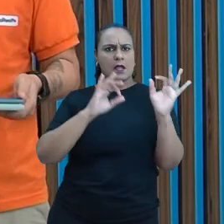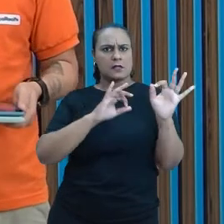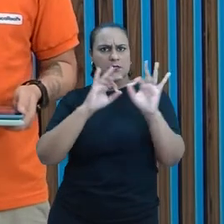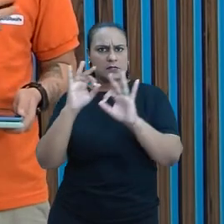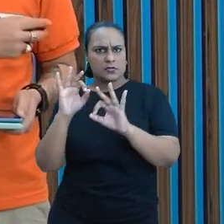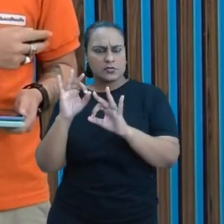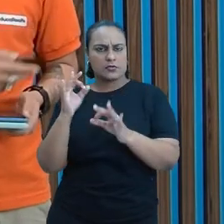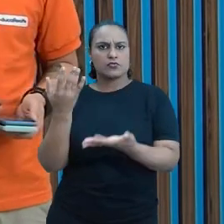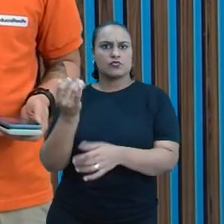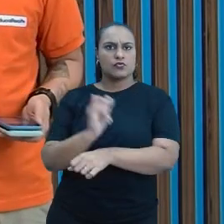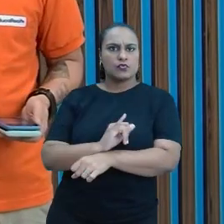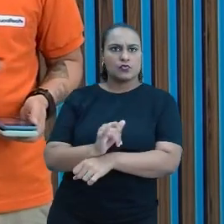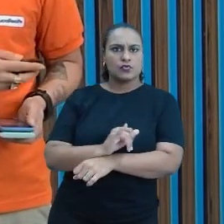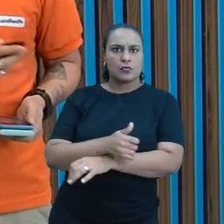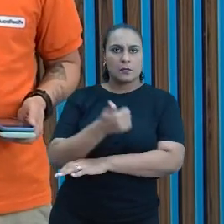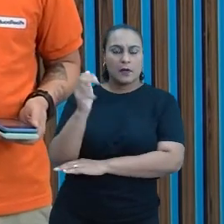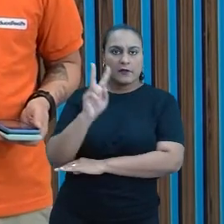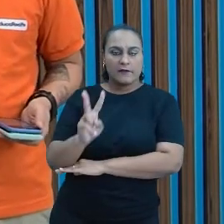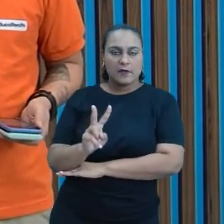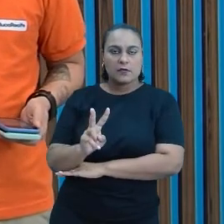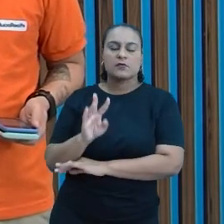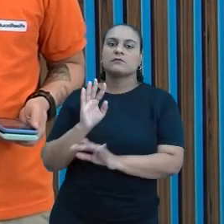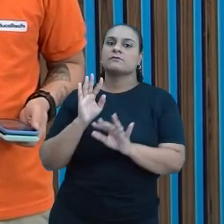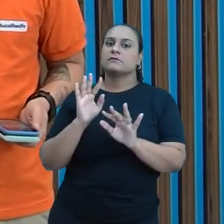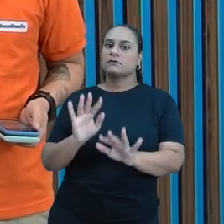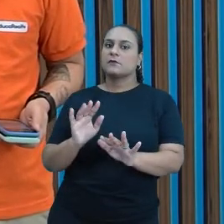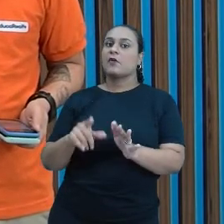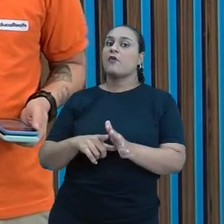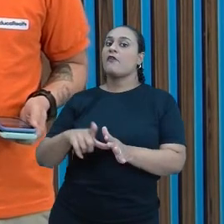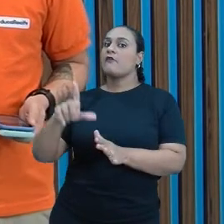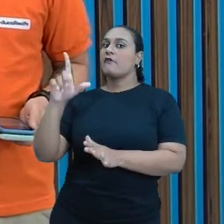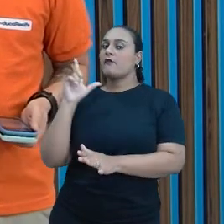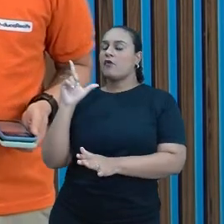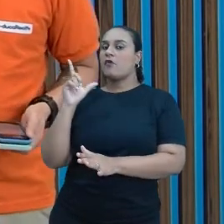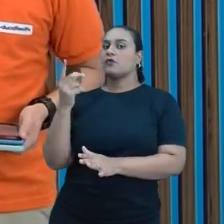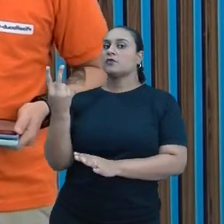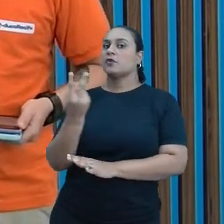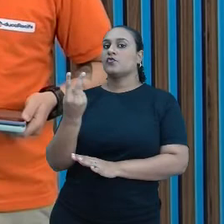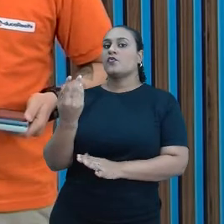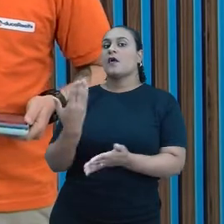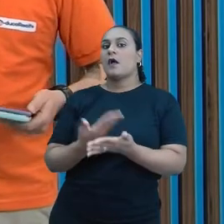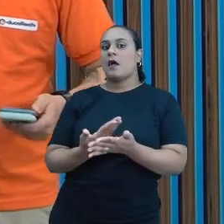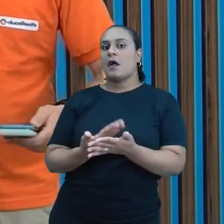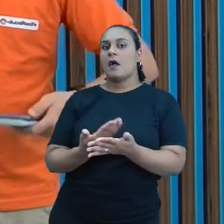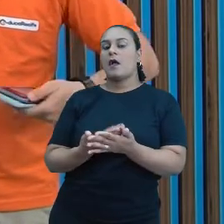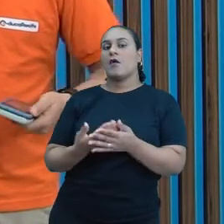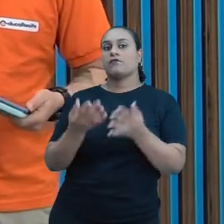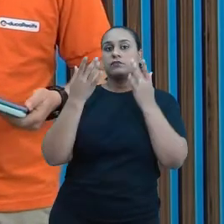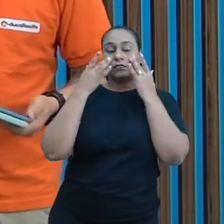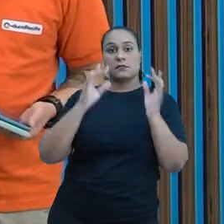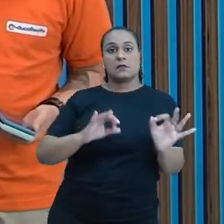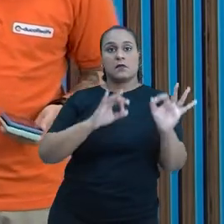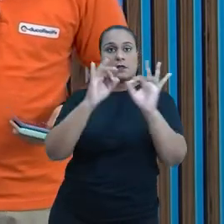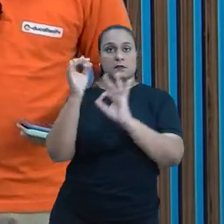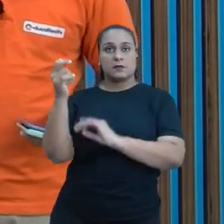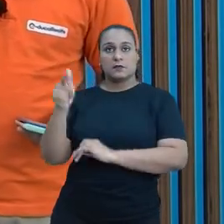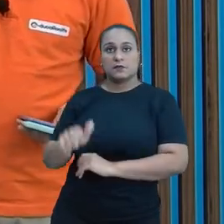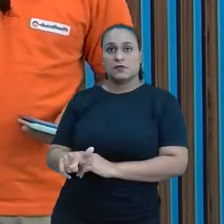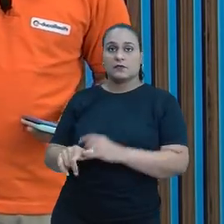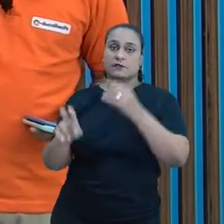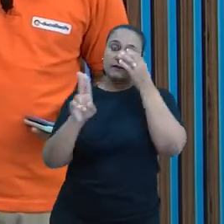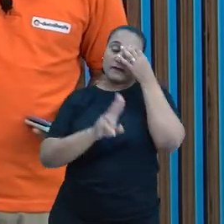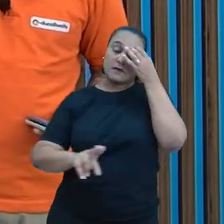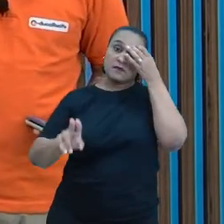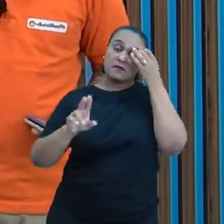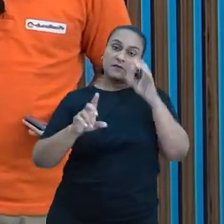vez, volta lá na playlist e vê as 2 aulas anteriores, tá certo? Então, vamos lá para o padrão, usar esse padrão. Então, tanto